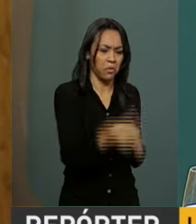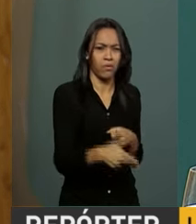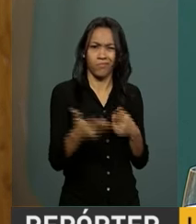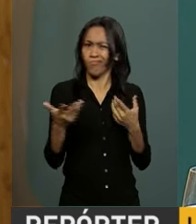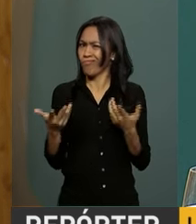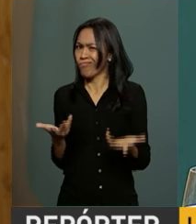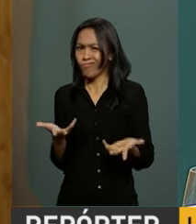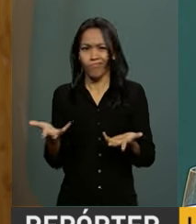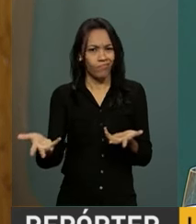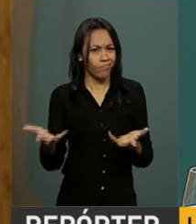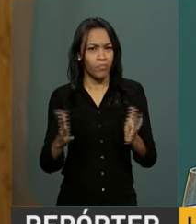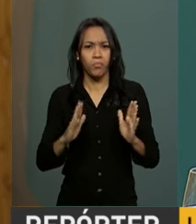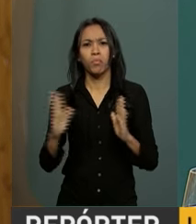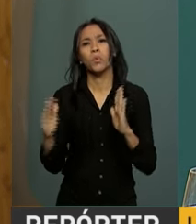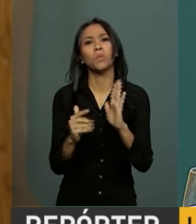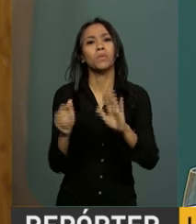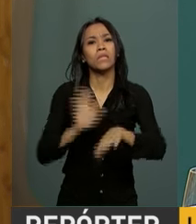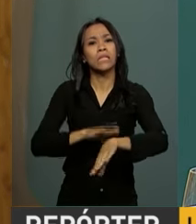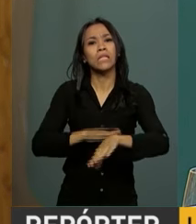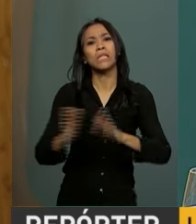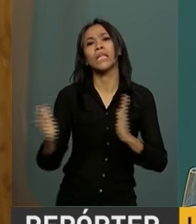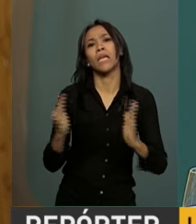despesas temporárias,